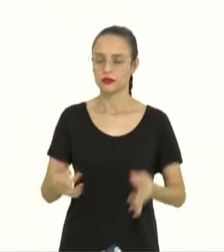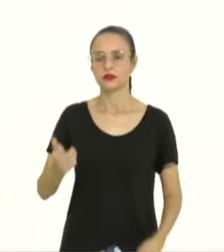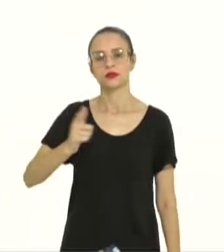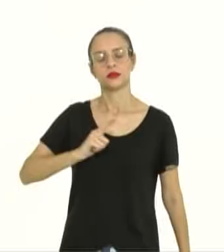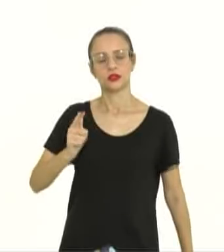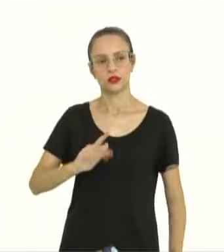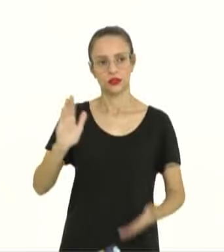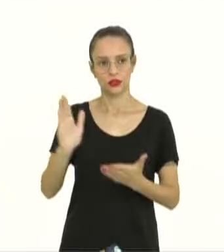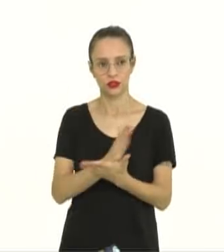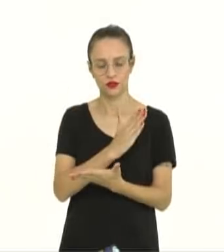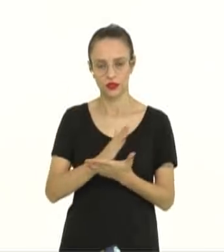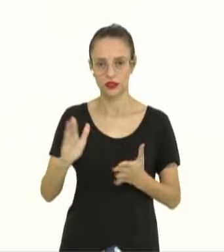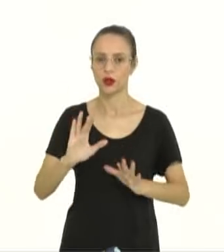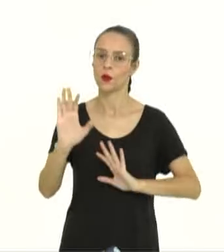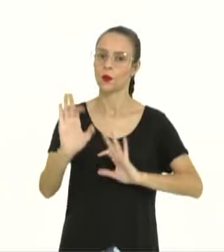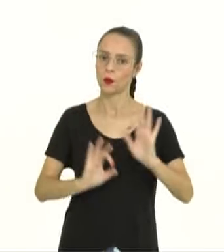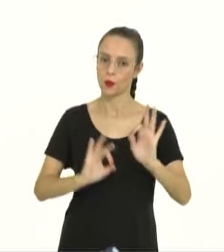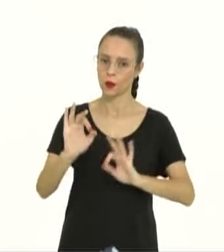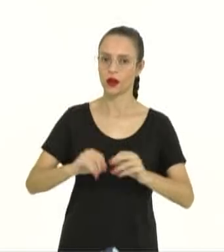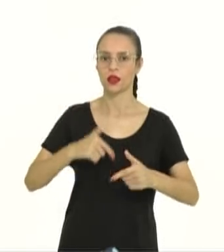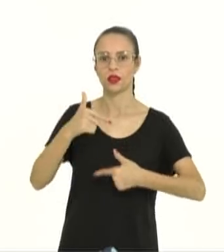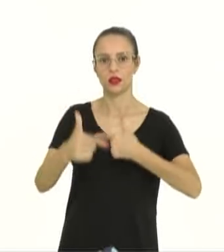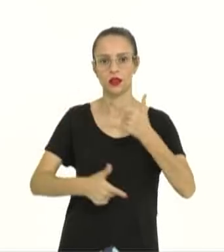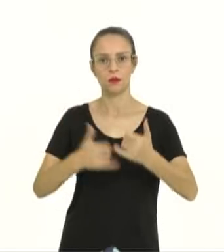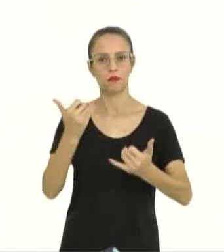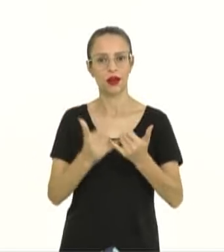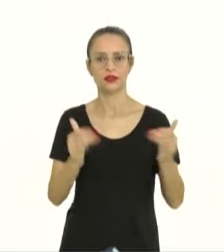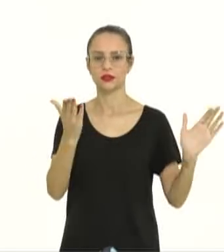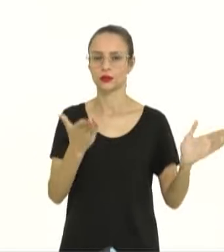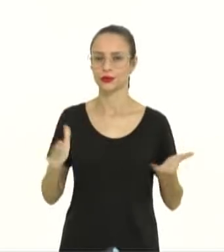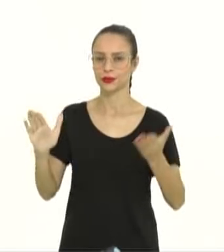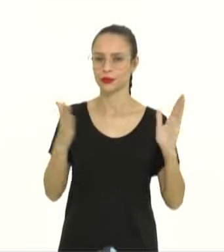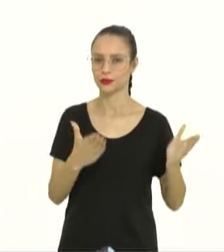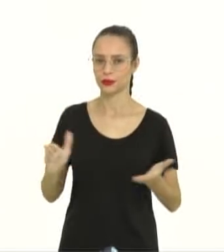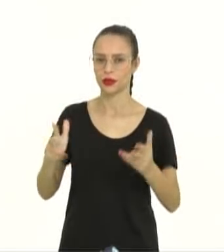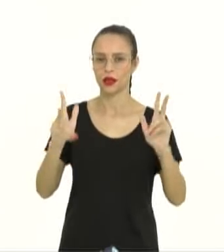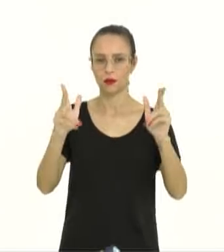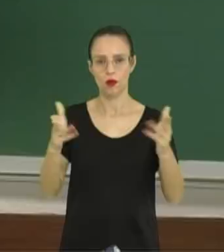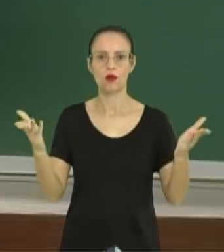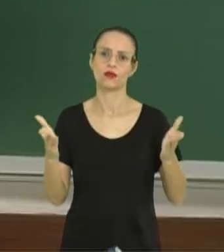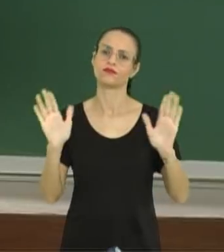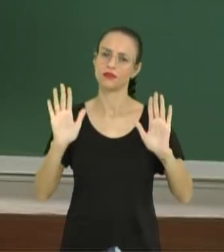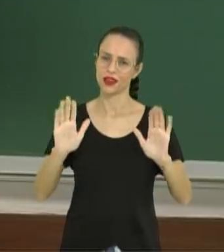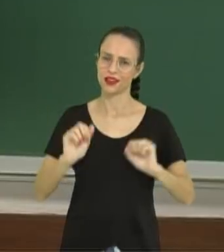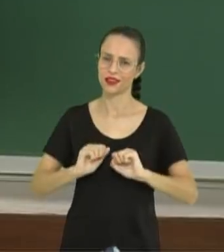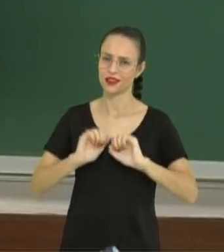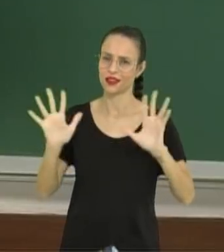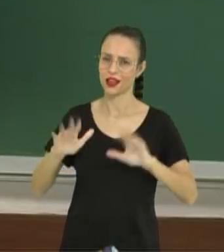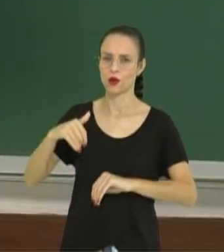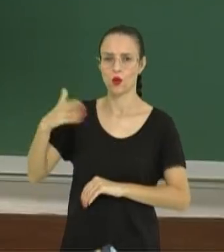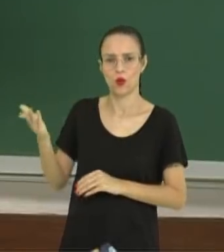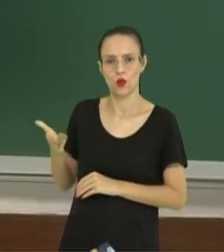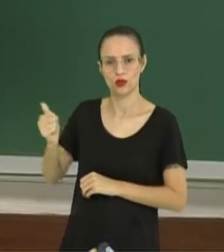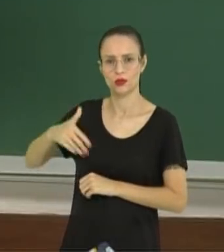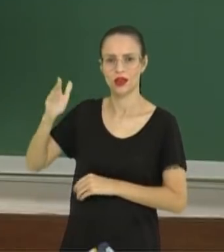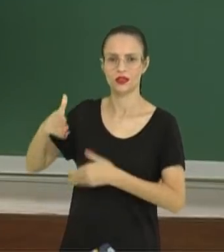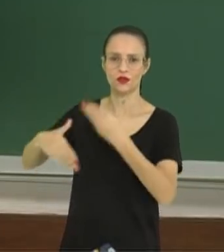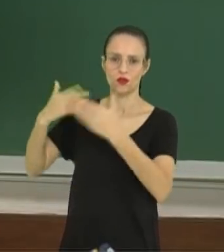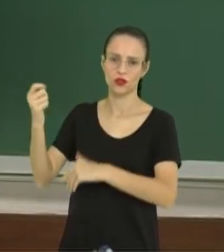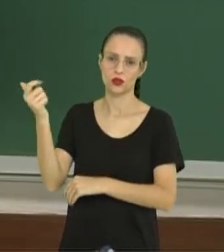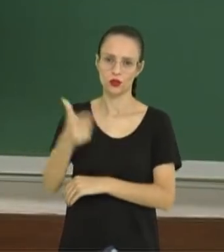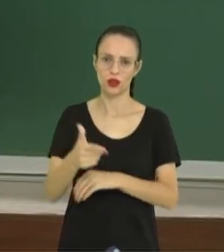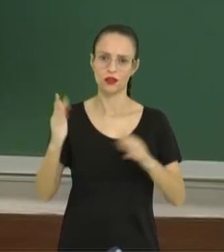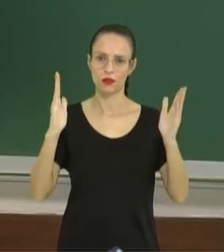divisão e organização do trabalho, parecido com as linhas de produção que nós temos hoje, aí, né? Lógico, muito mais desenvolvidas do que na época. O aumento